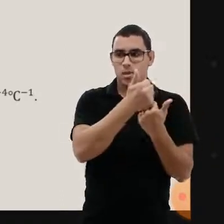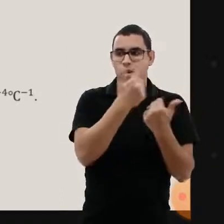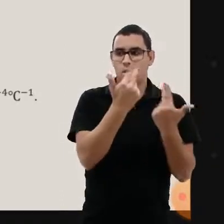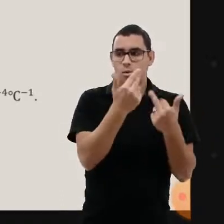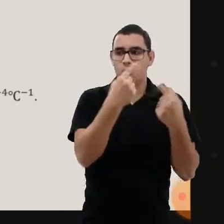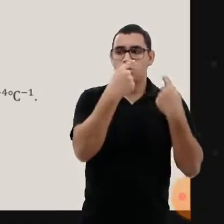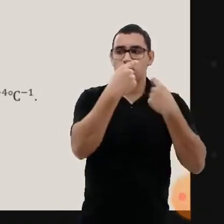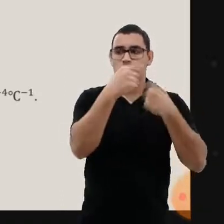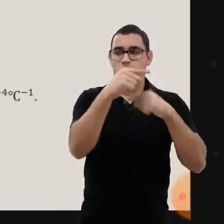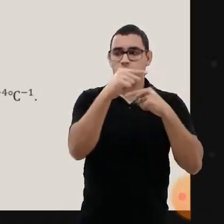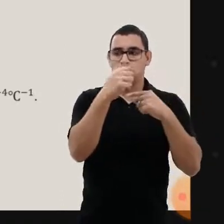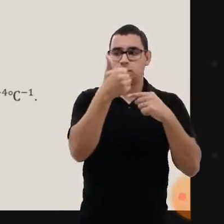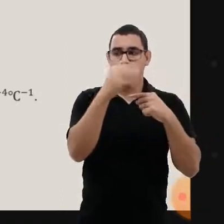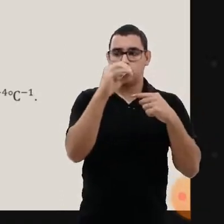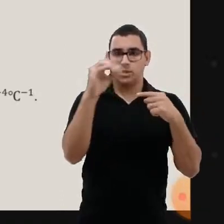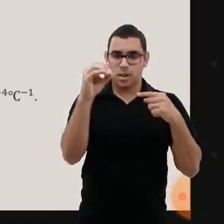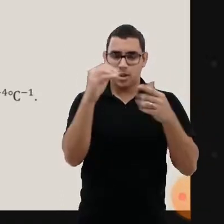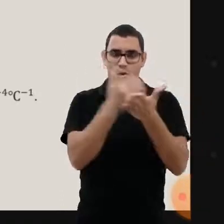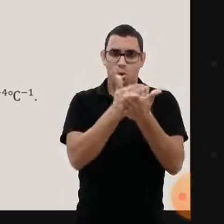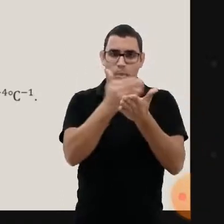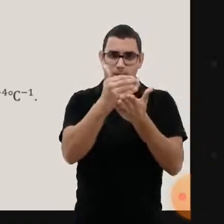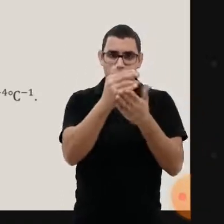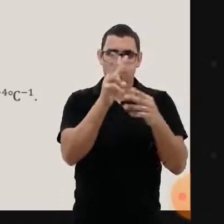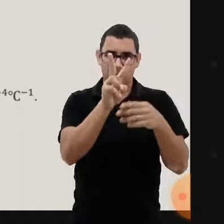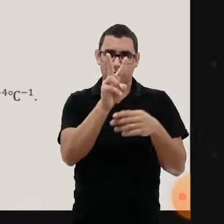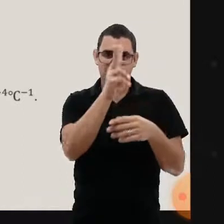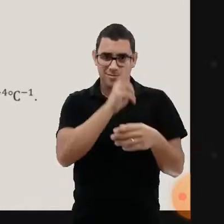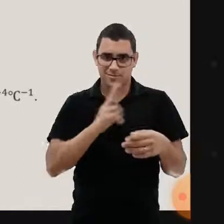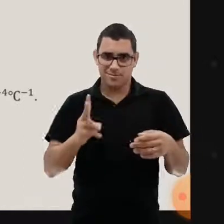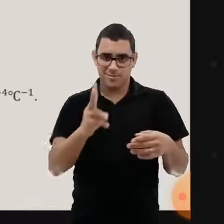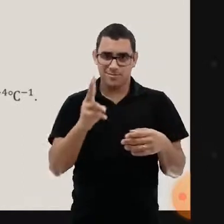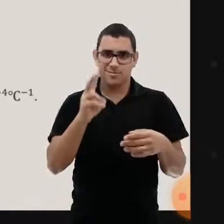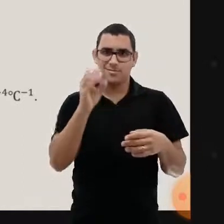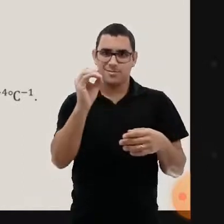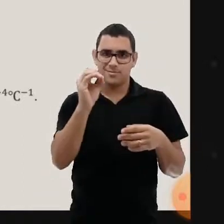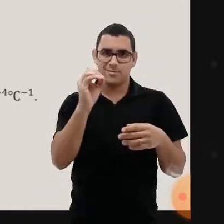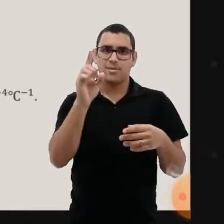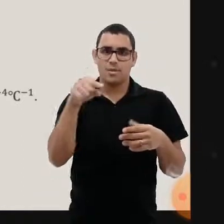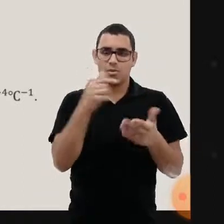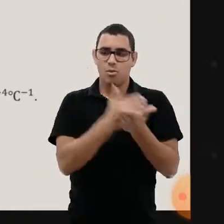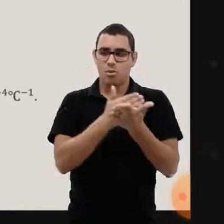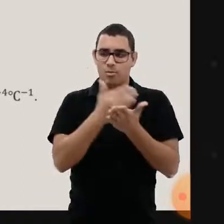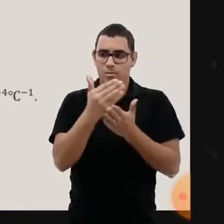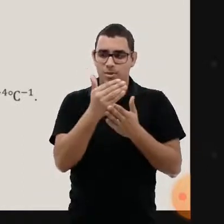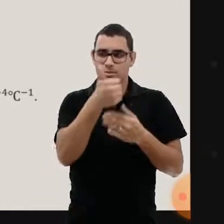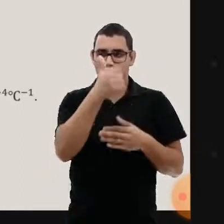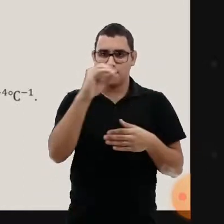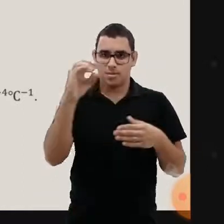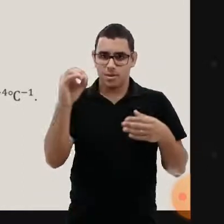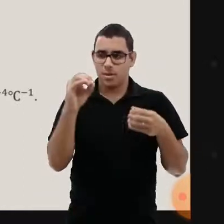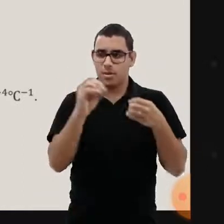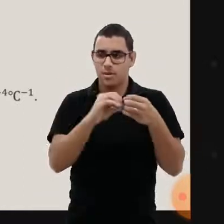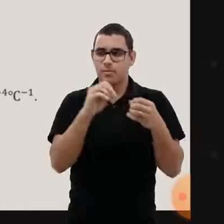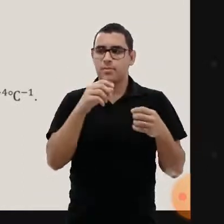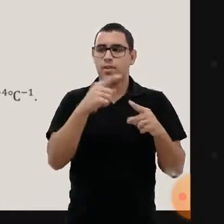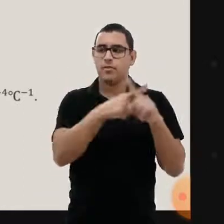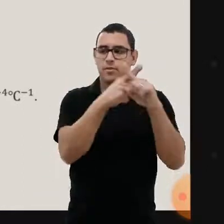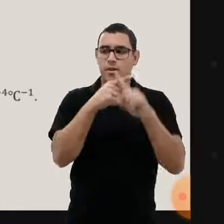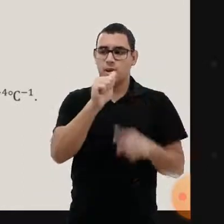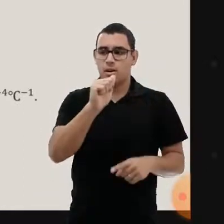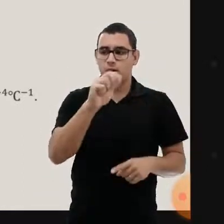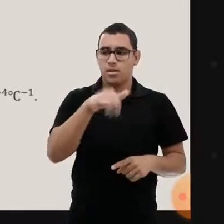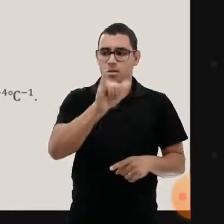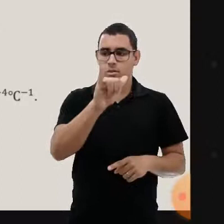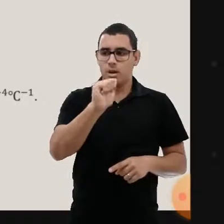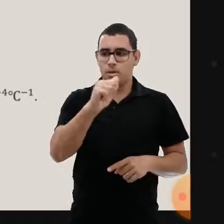igual a 100 vezes coeficiente de dilatação volumétrica aparente vezes essa variação de temperatura que foi